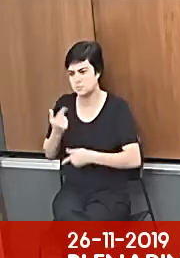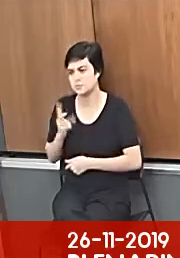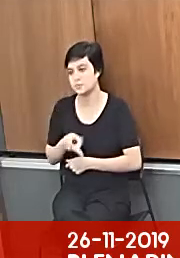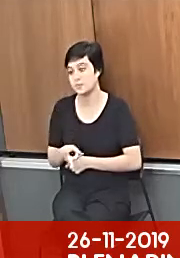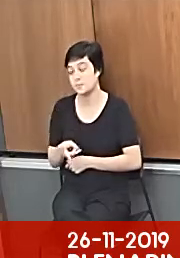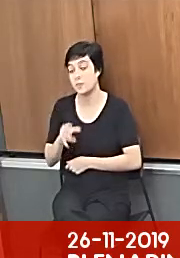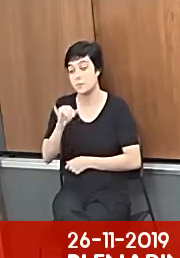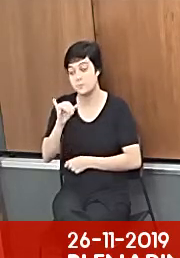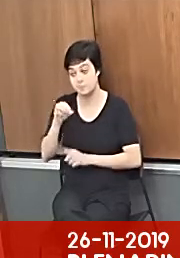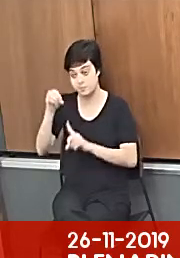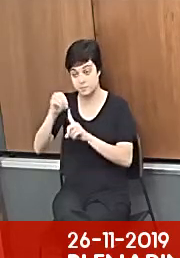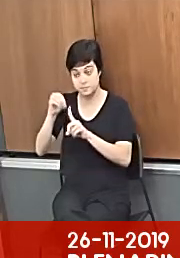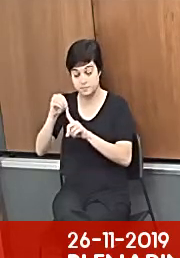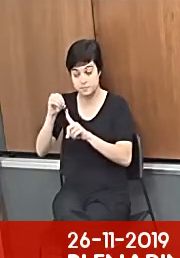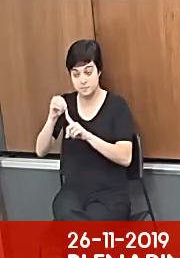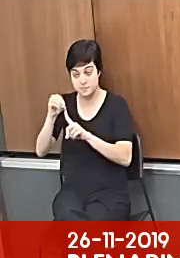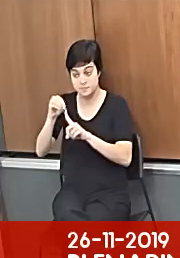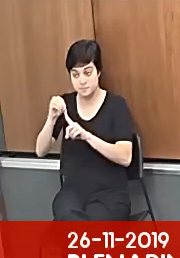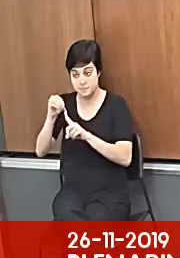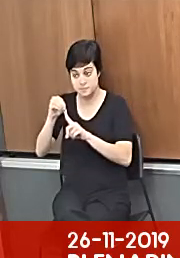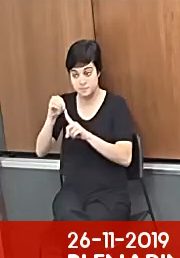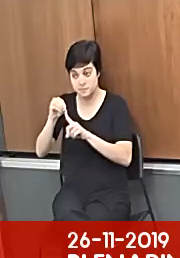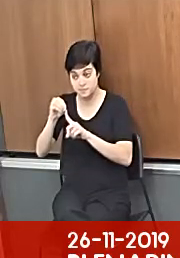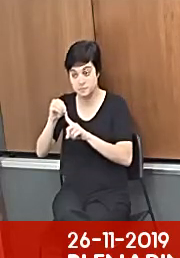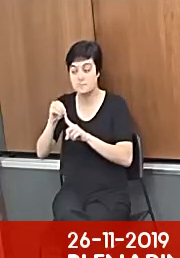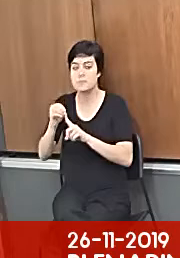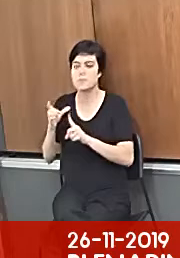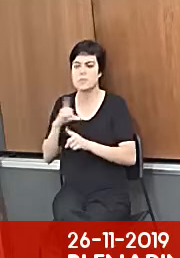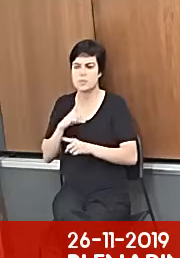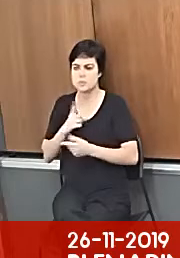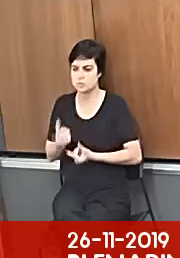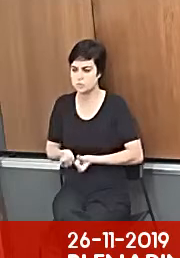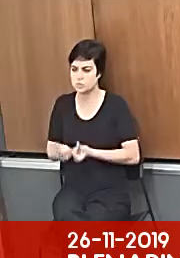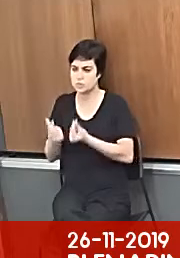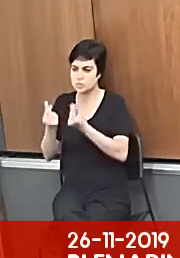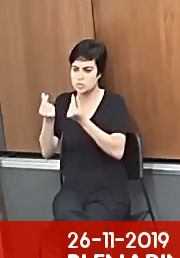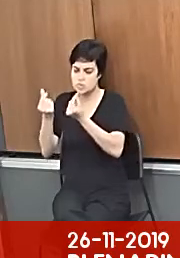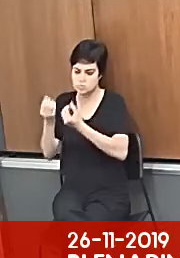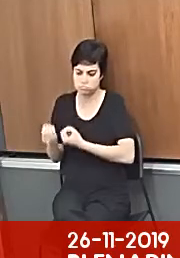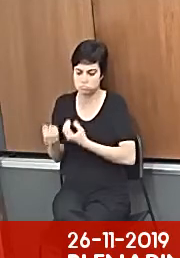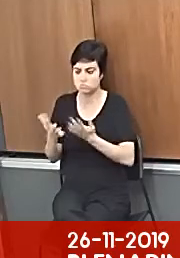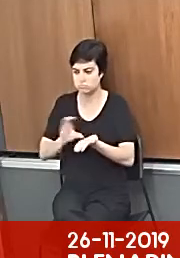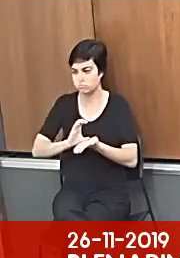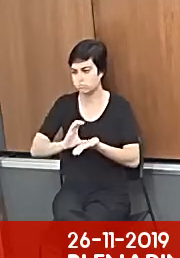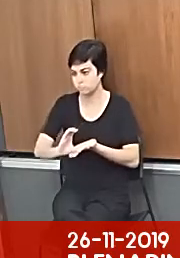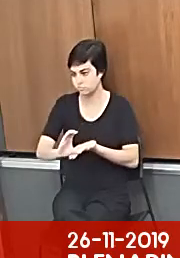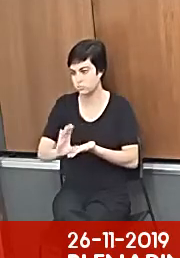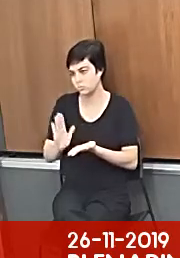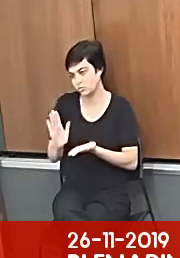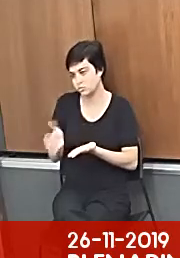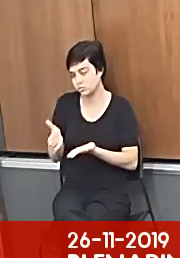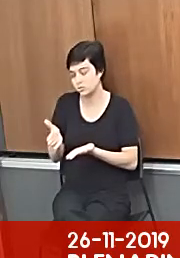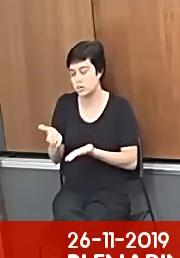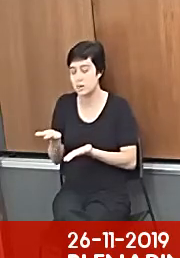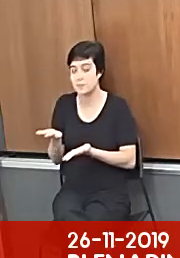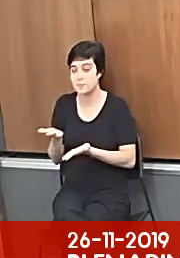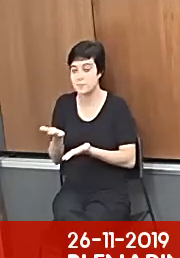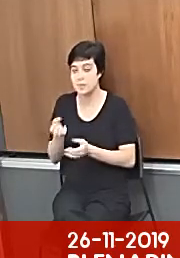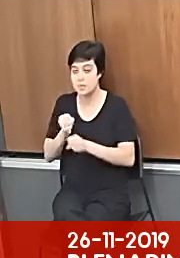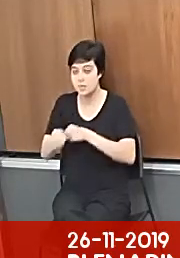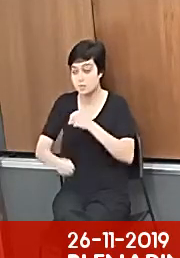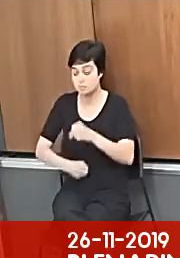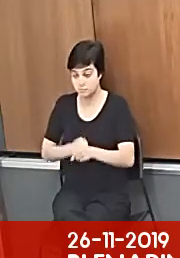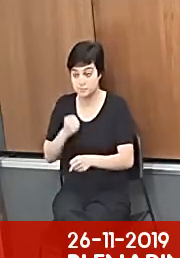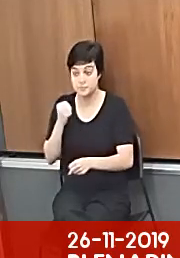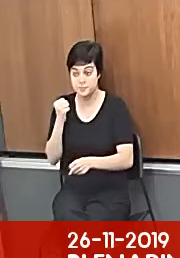no UFMG, estarei alocando recursos, até já passou o prazo, já aloquei recursos lá para o ano que